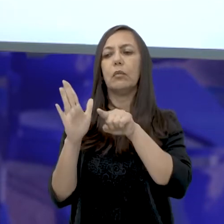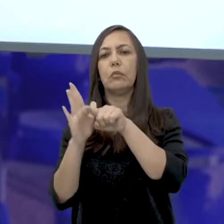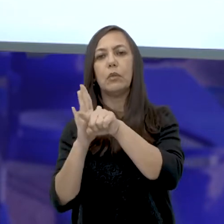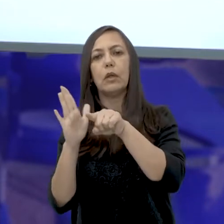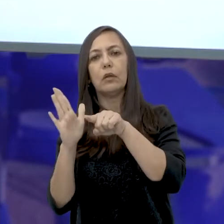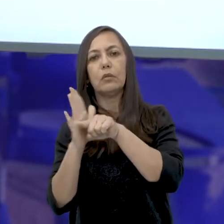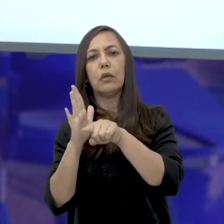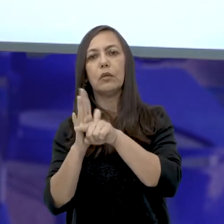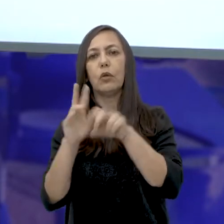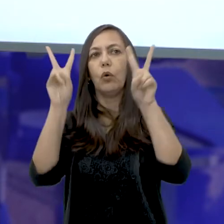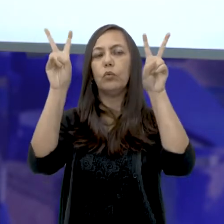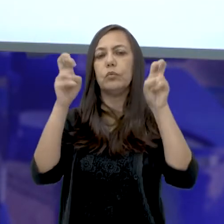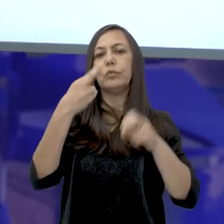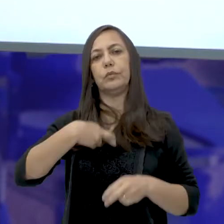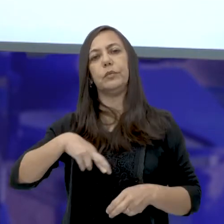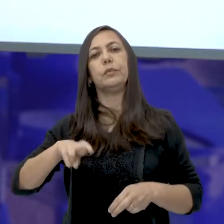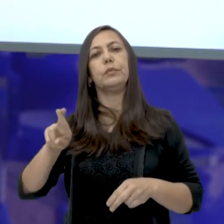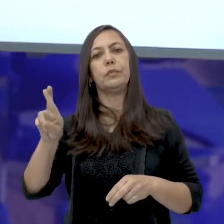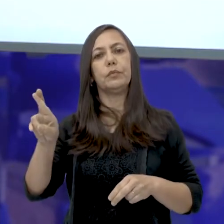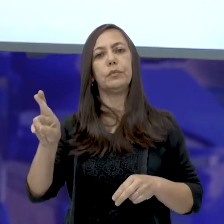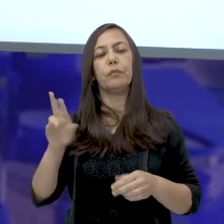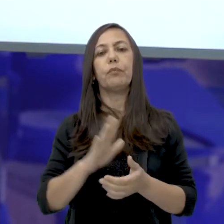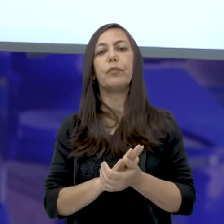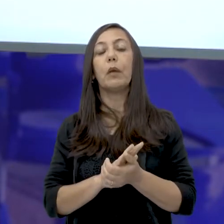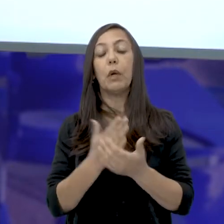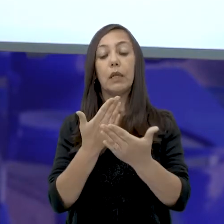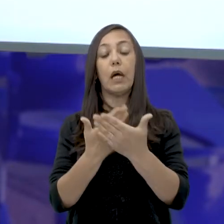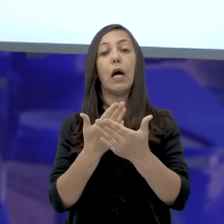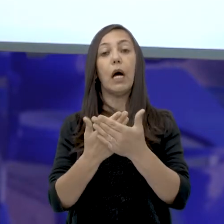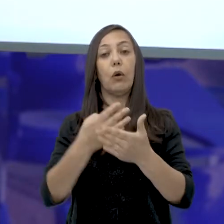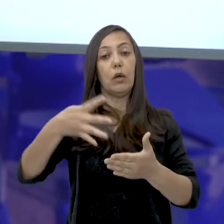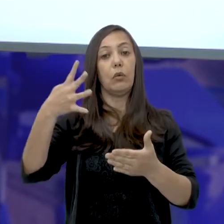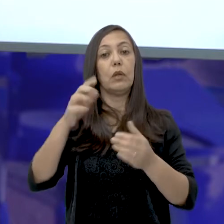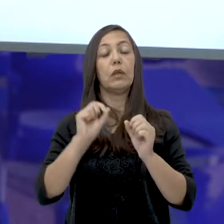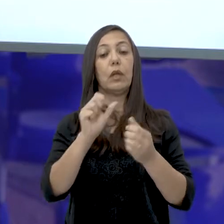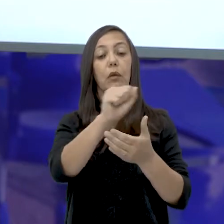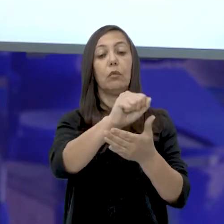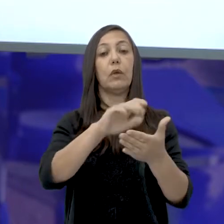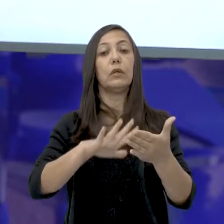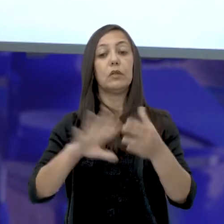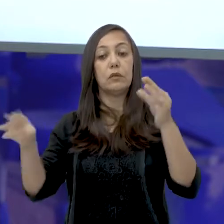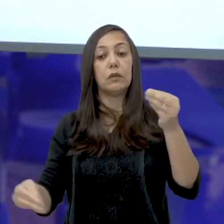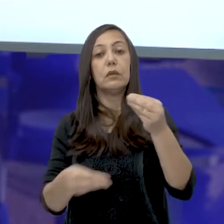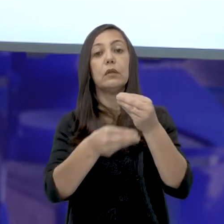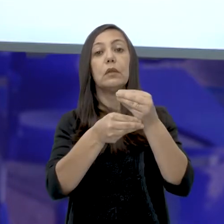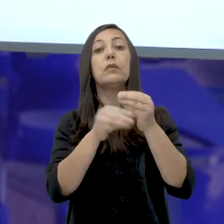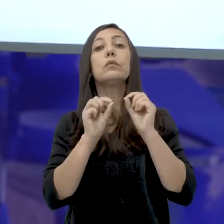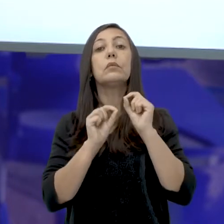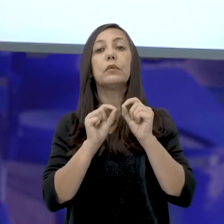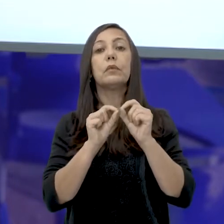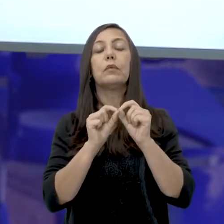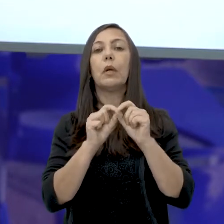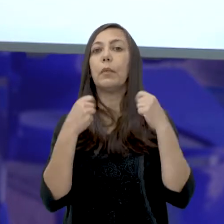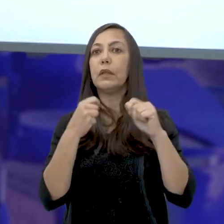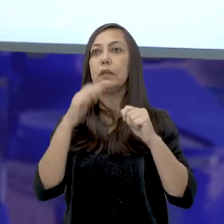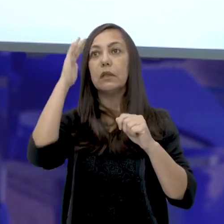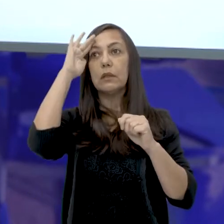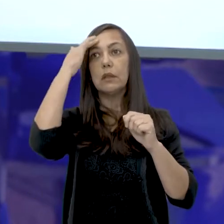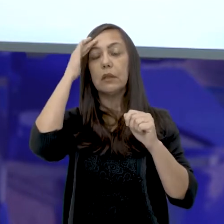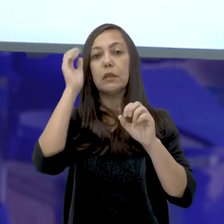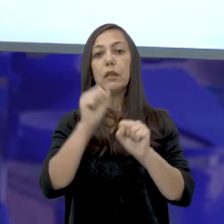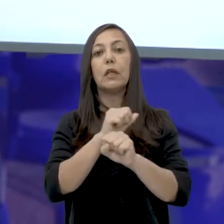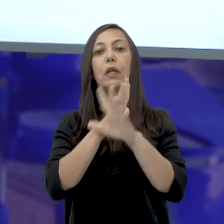exercício de pesquisa, né, para vocês pesquisarem as respostas que foram, as